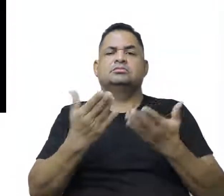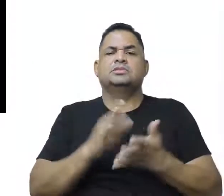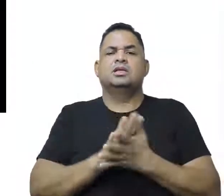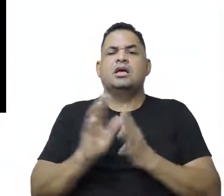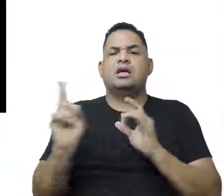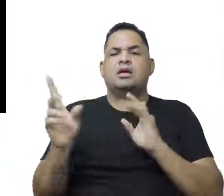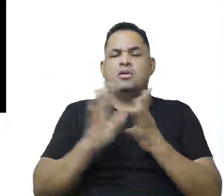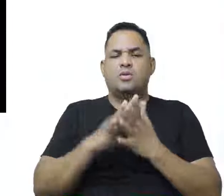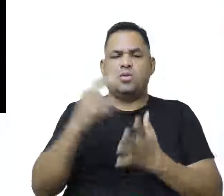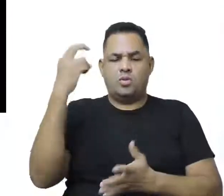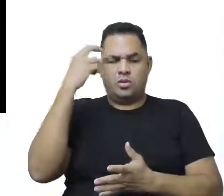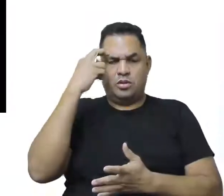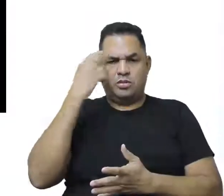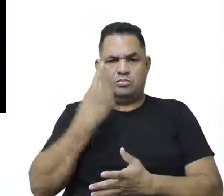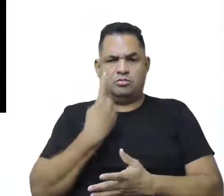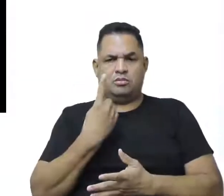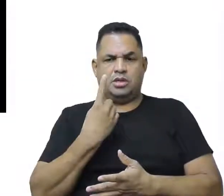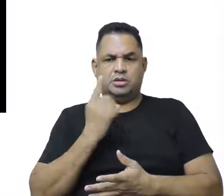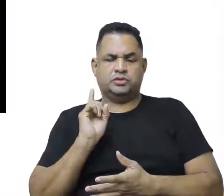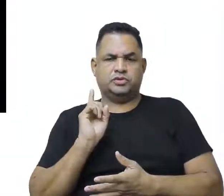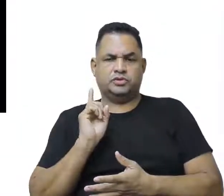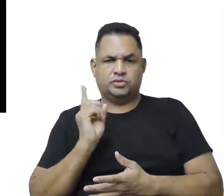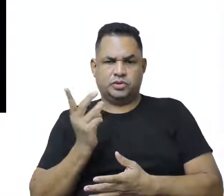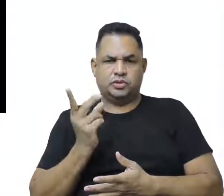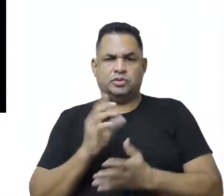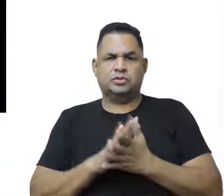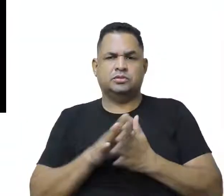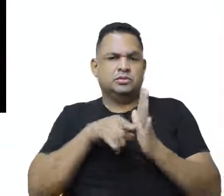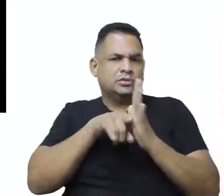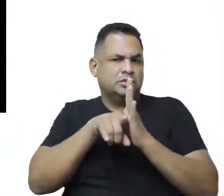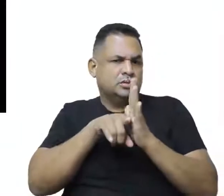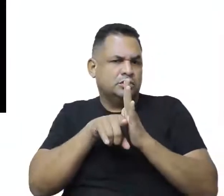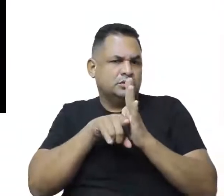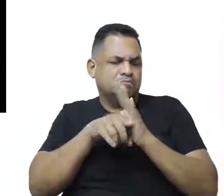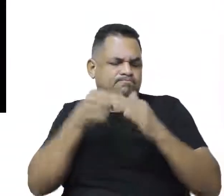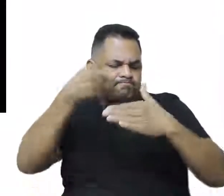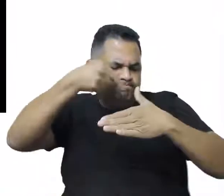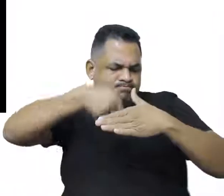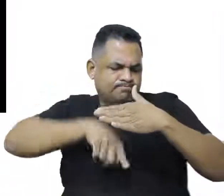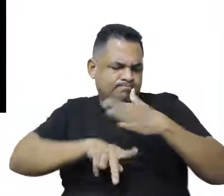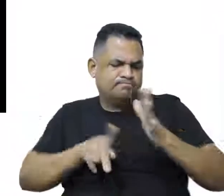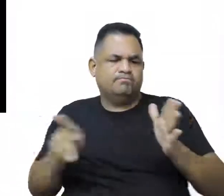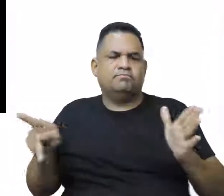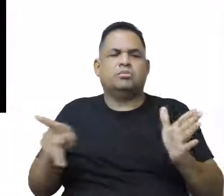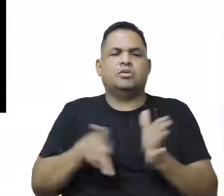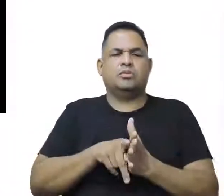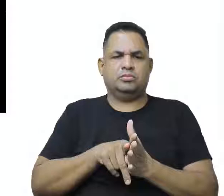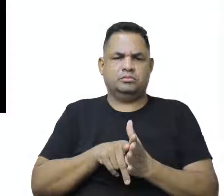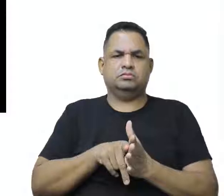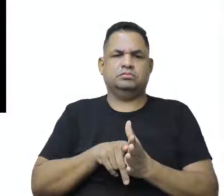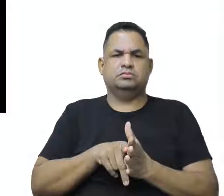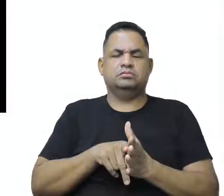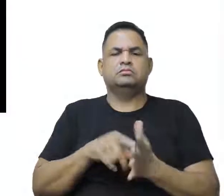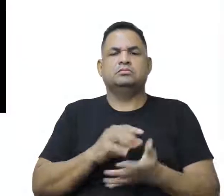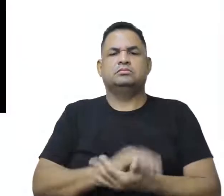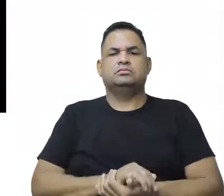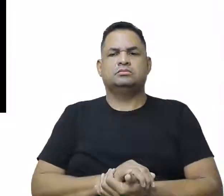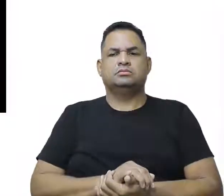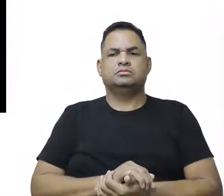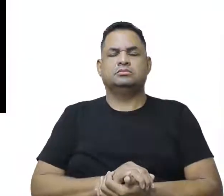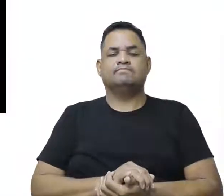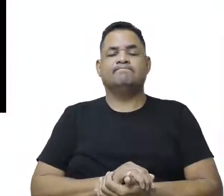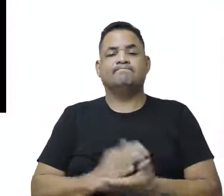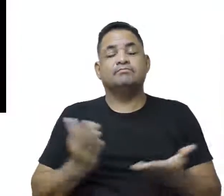cada cultura é única e deve ser analisada de modo aprofundado e particular.